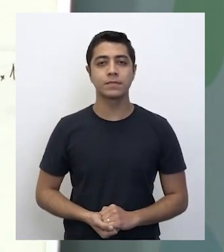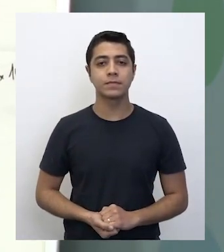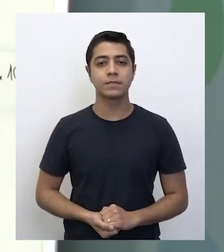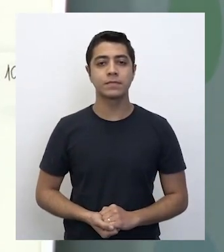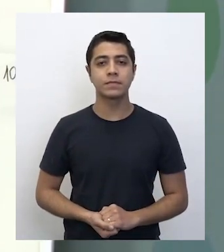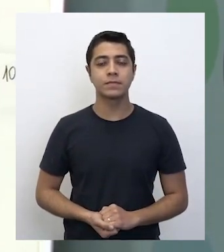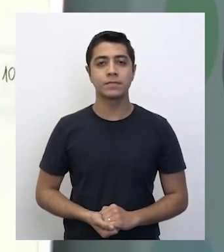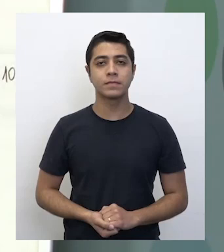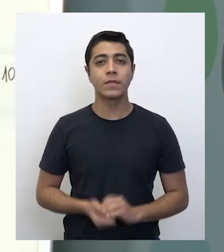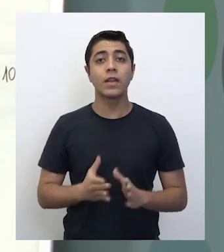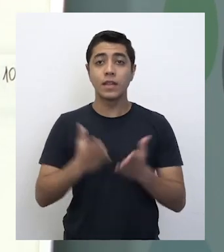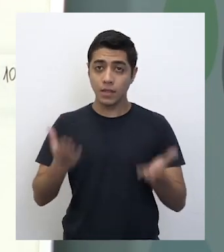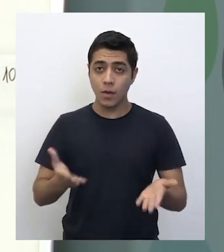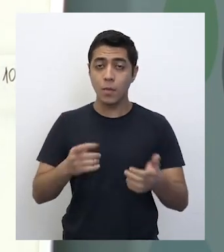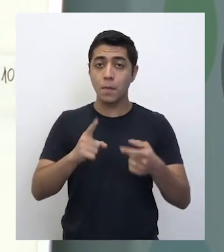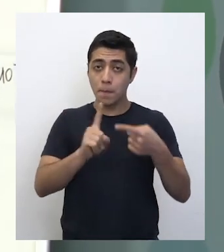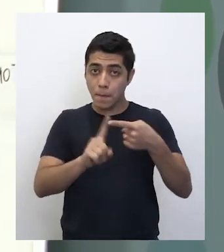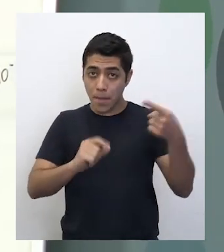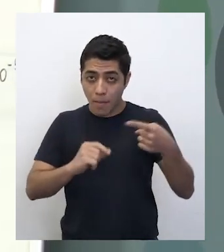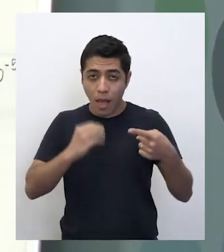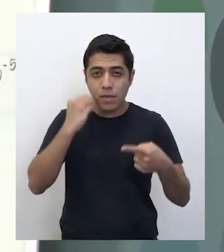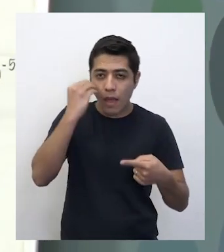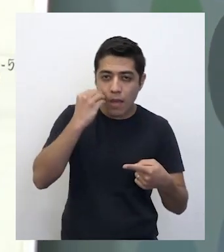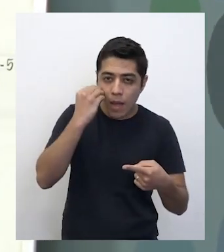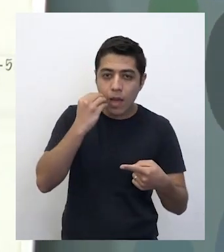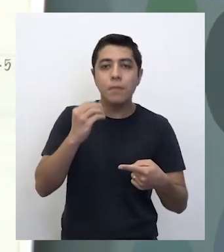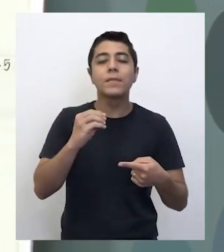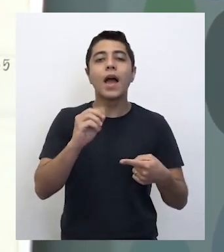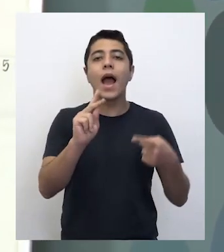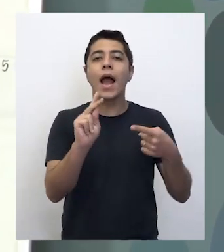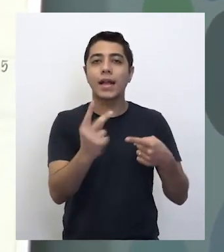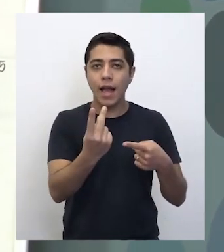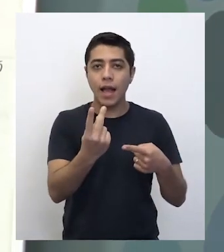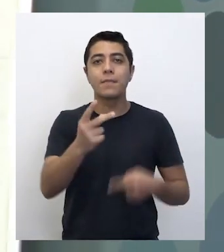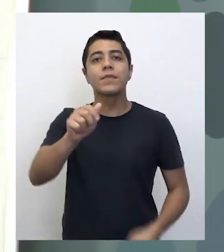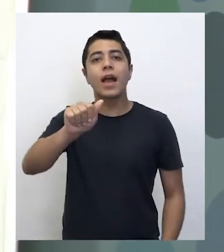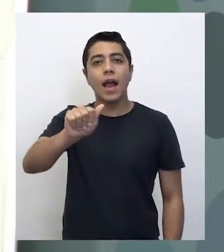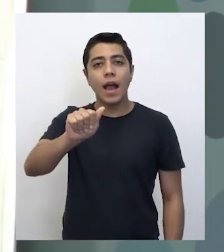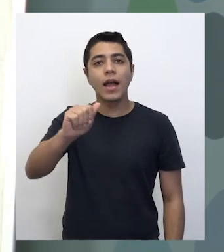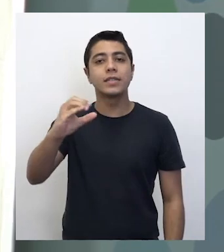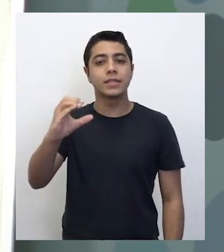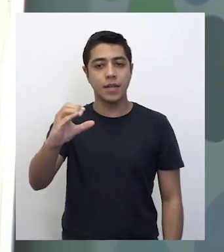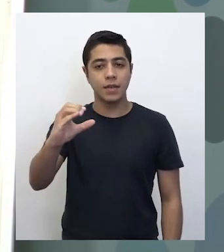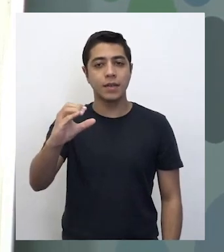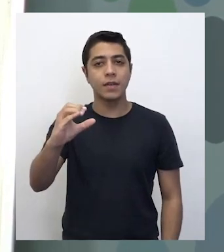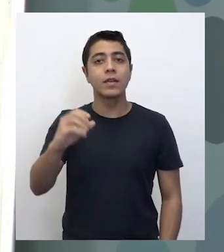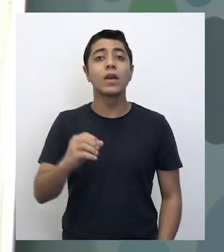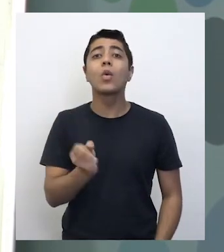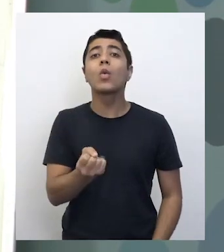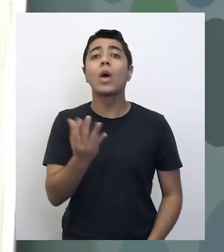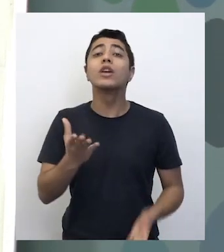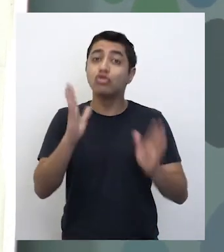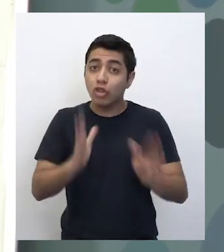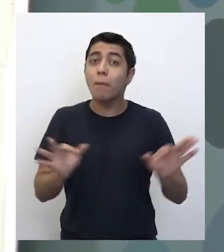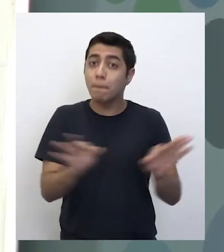Então, eu tenho o primeiro experimento. A concentração de HC, né, que é o ácido acético, 0 no equilíbrio já,